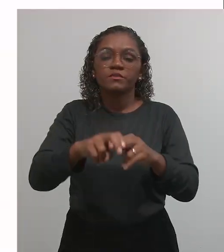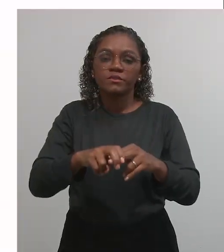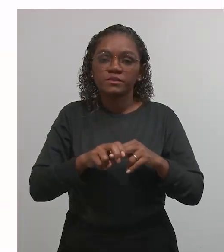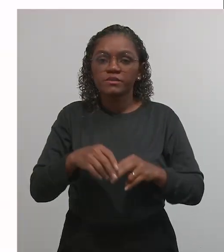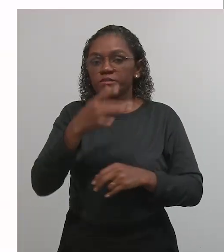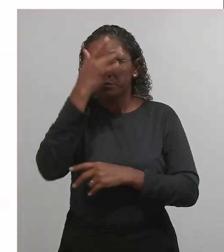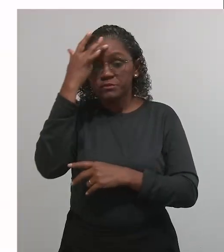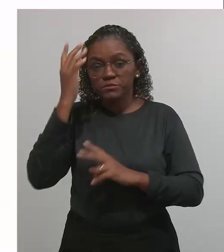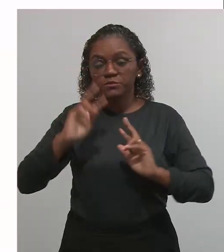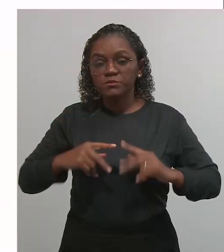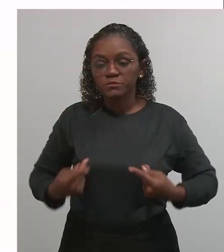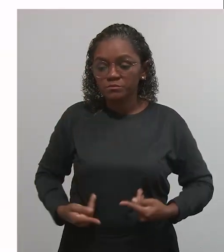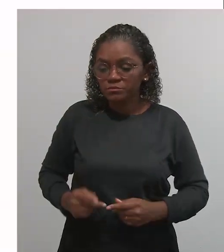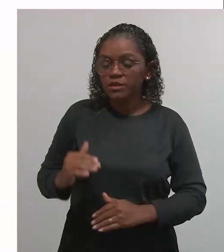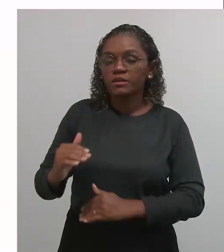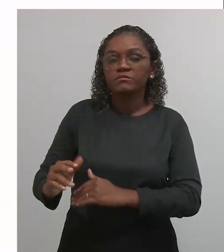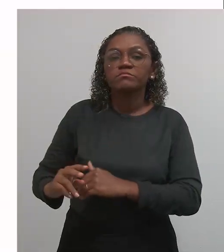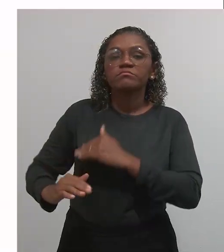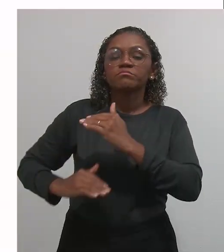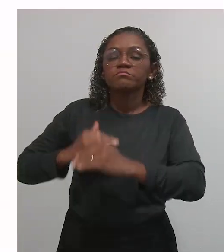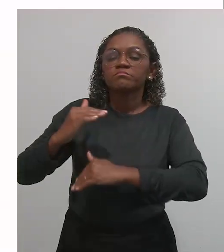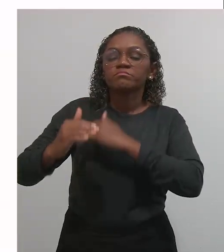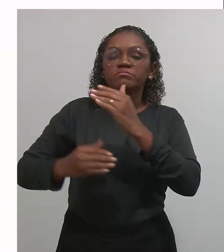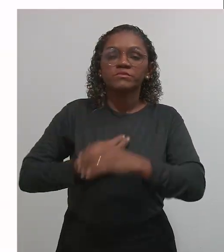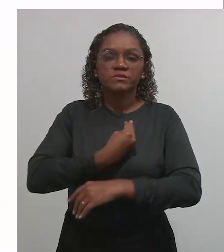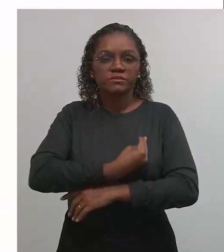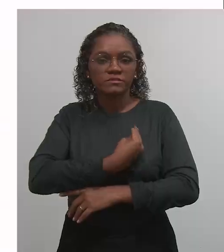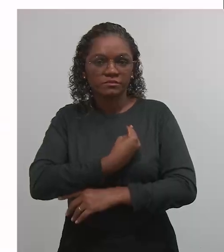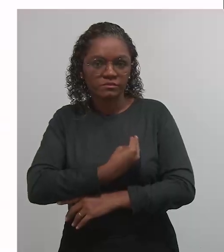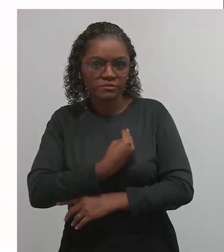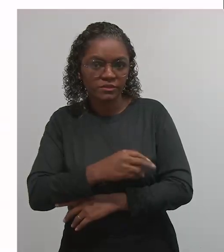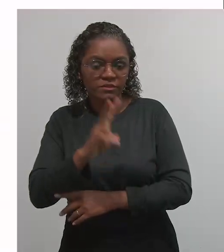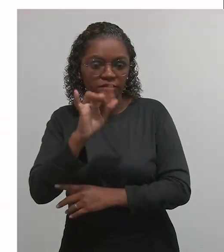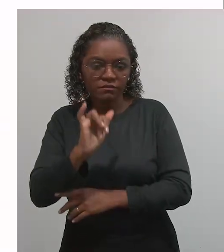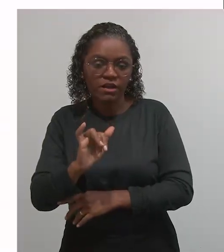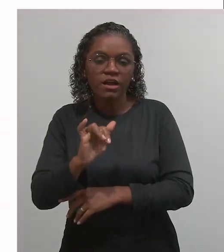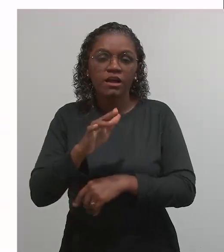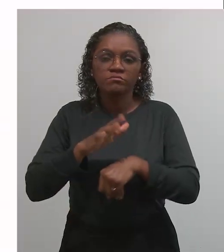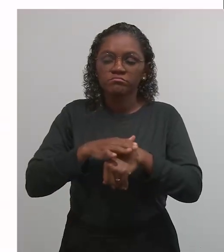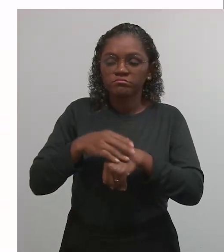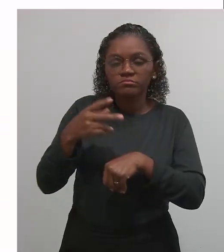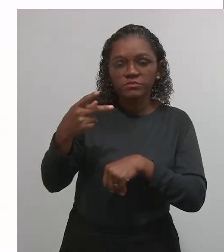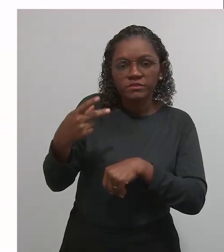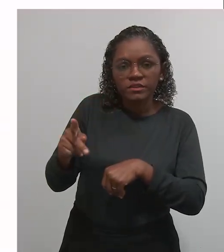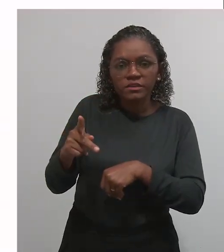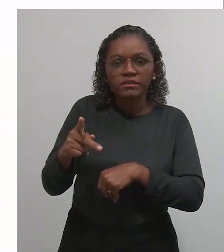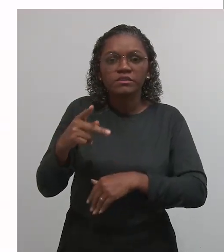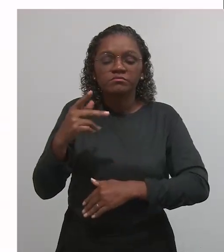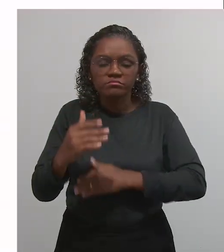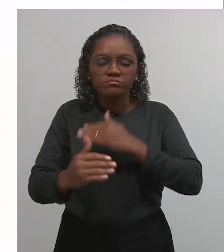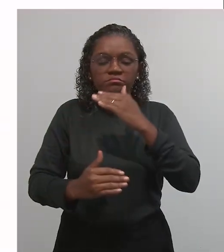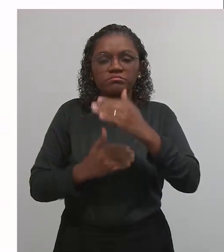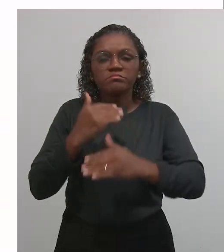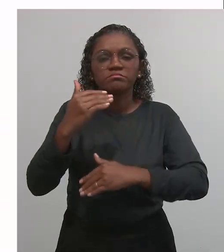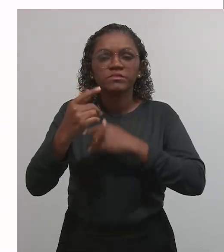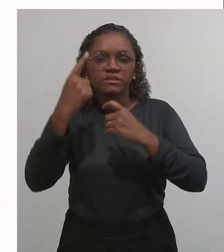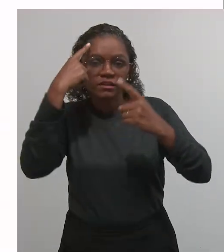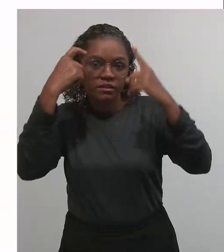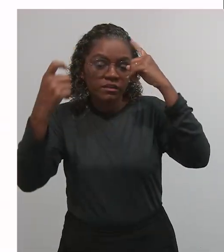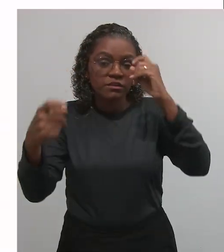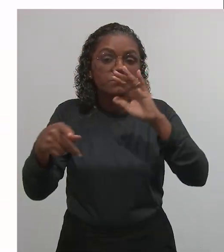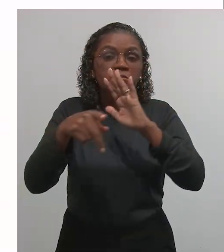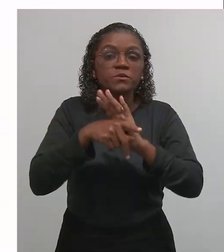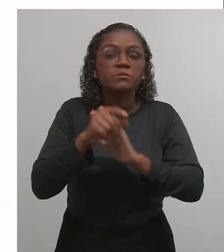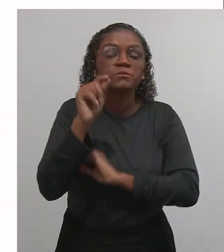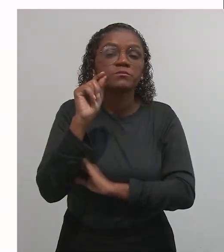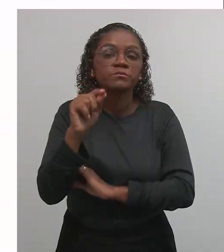sua existência, ele vai criando a partir das suas necessidades, além das formas de sobrevivência, né? Ele